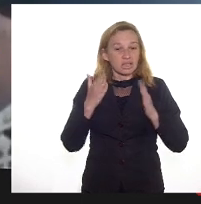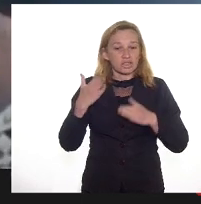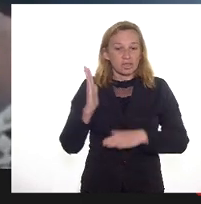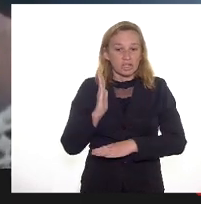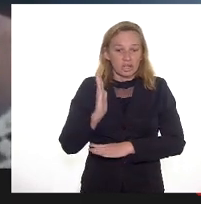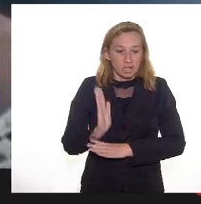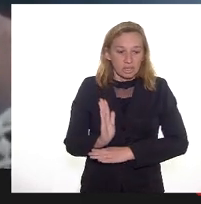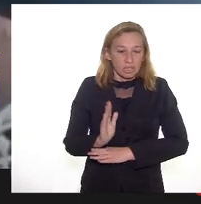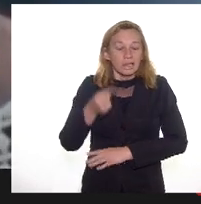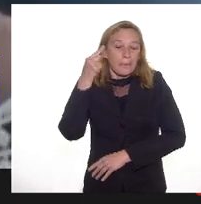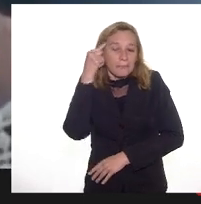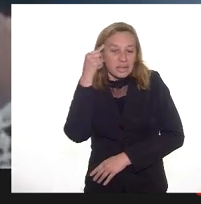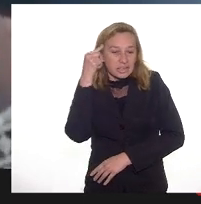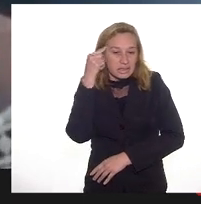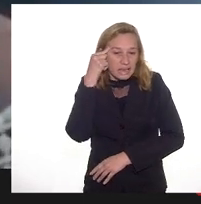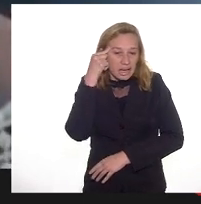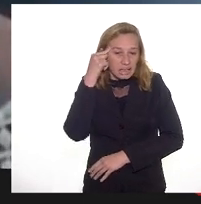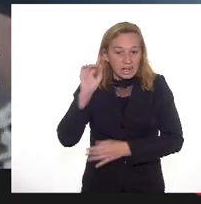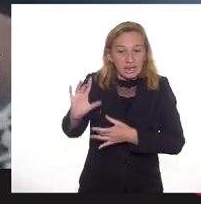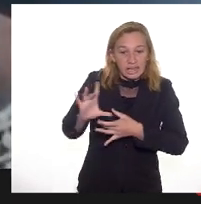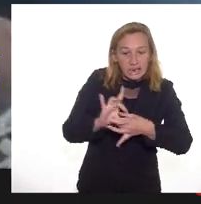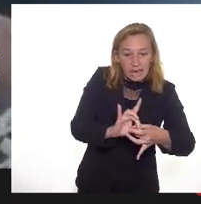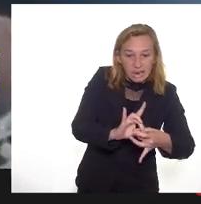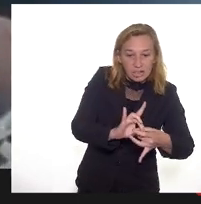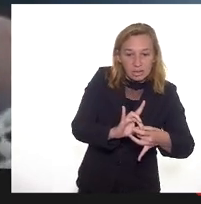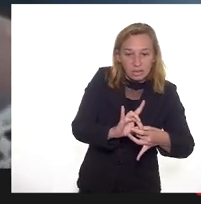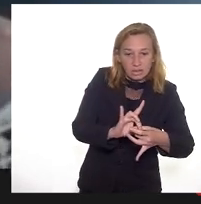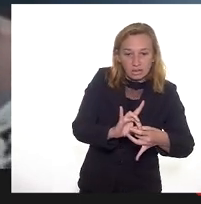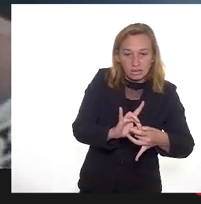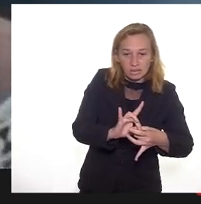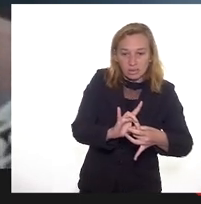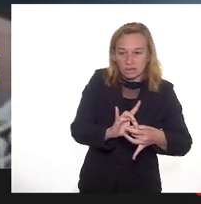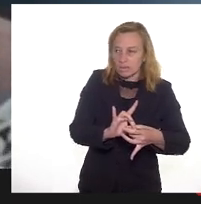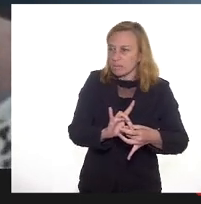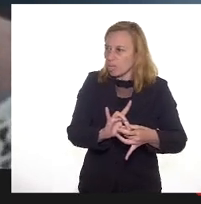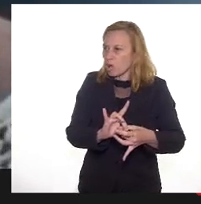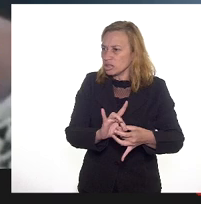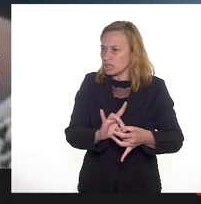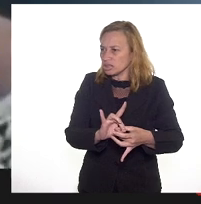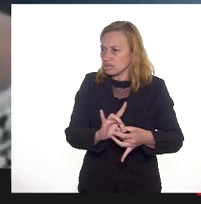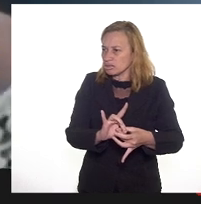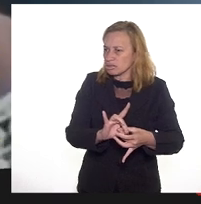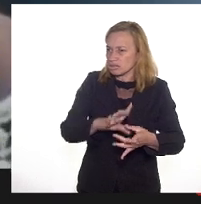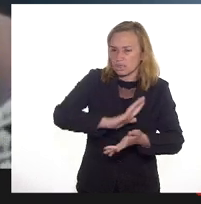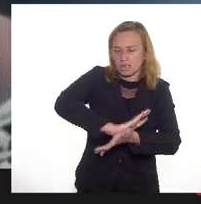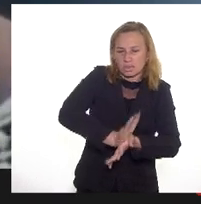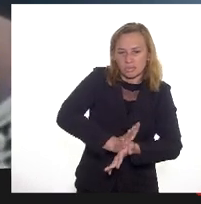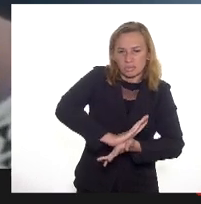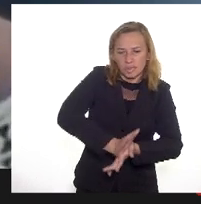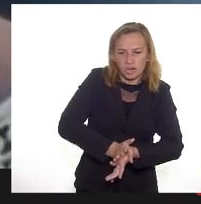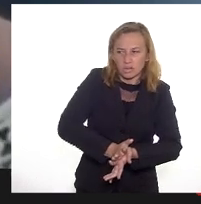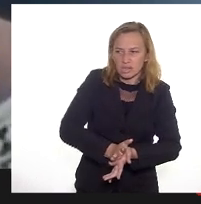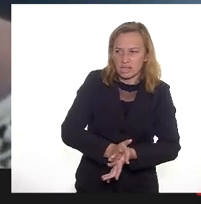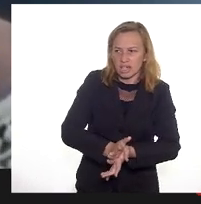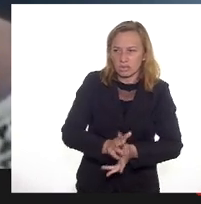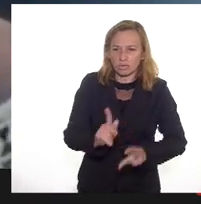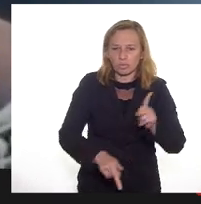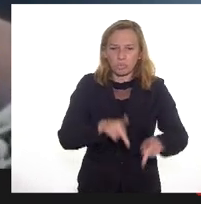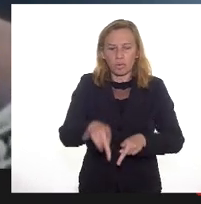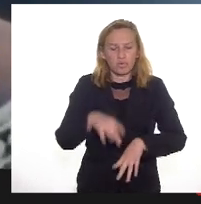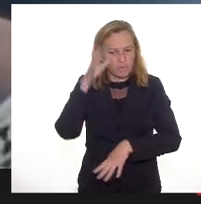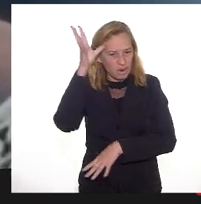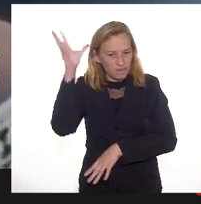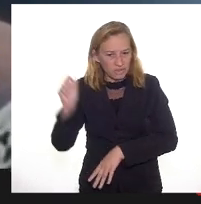diretamente pensada ao que se chama o extermínio da população de matriz africana, quando você não está mais diante